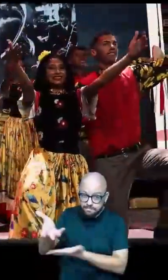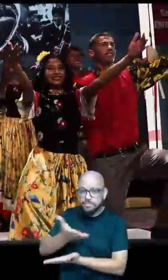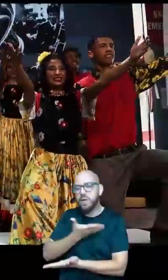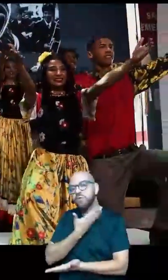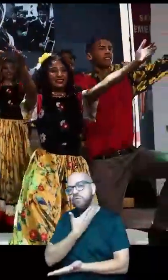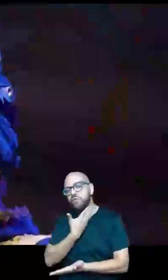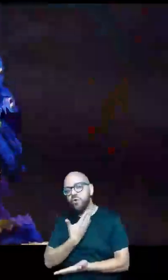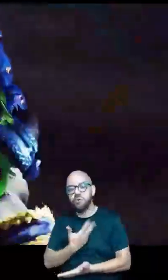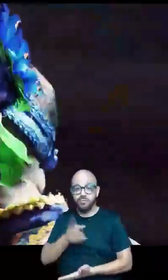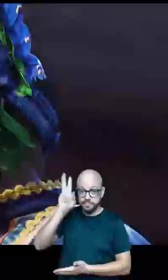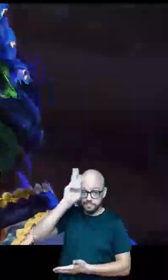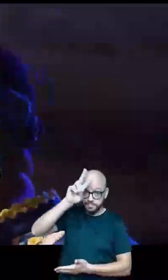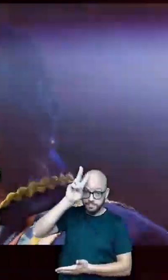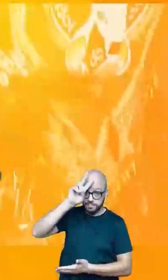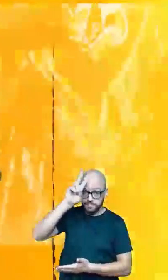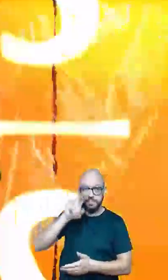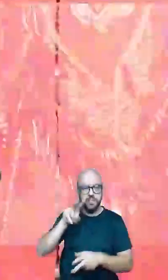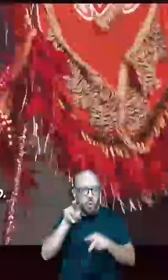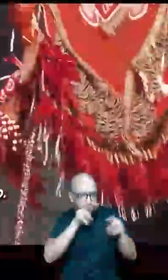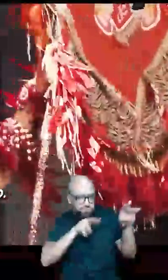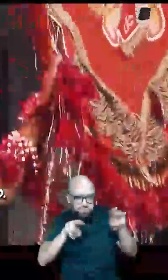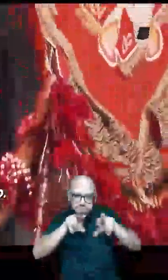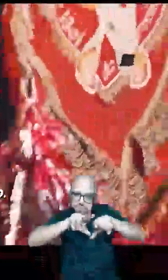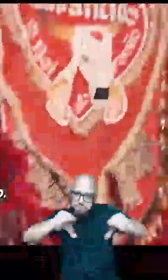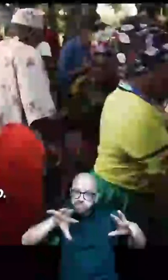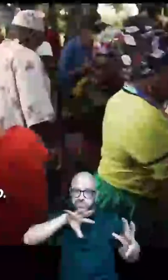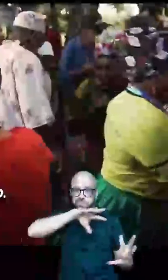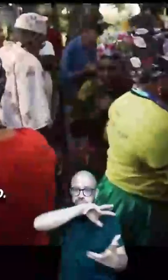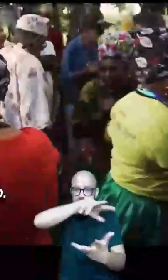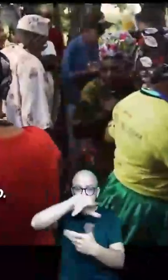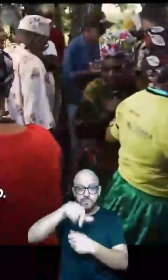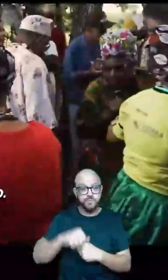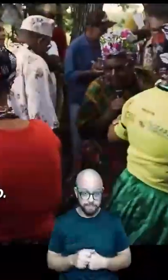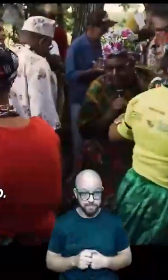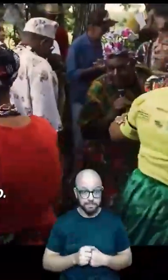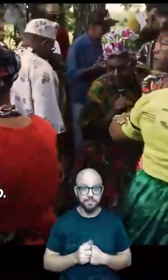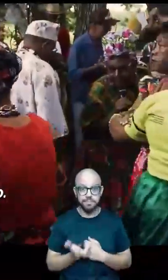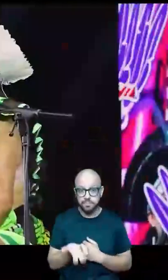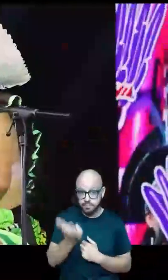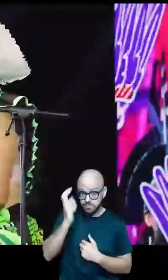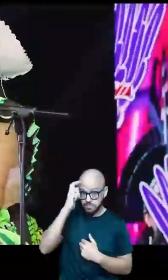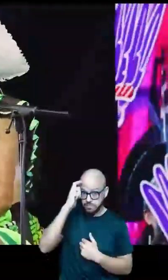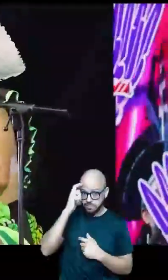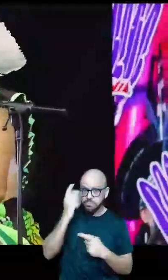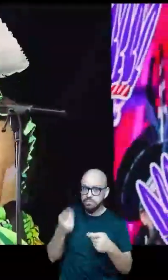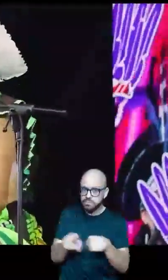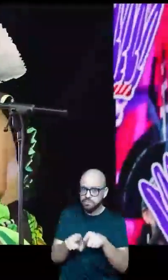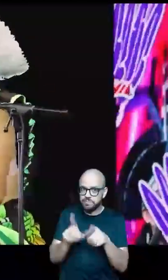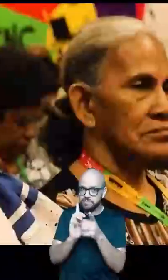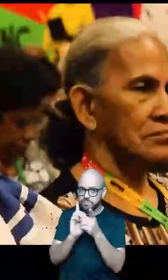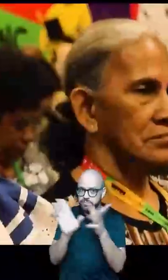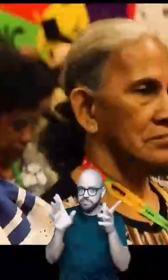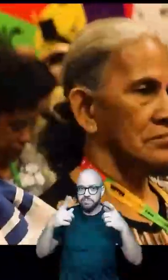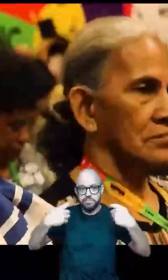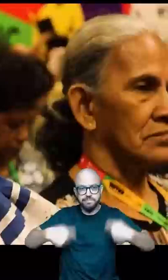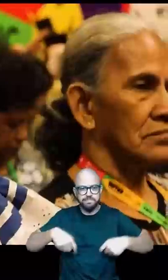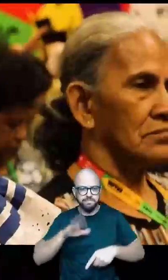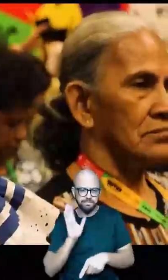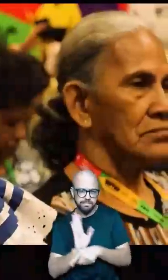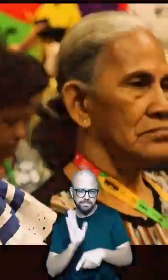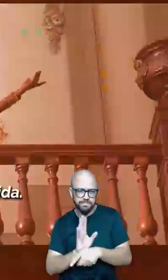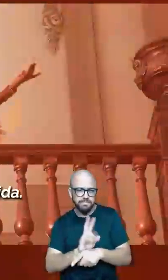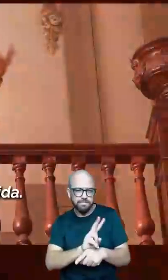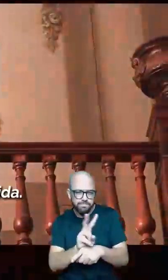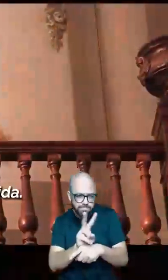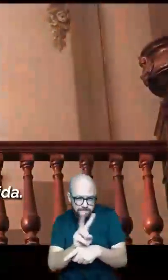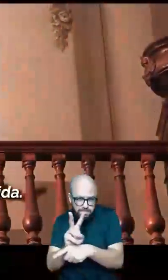a convivência de diferentes vozes, histórias e visões de mundo. E por isso a cultura, tal qual a